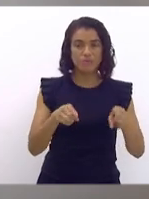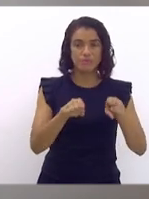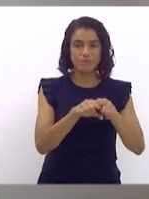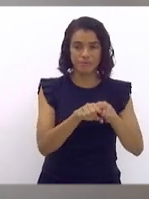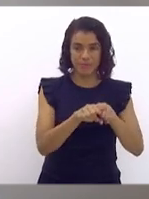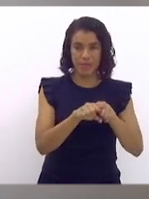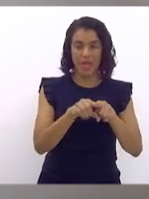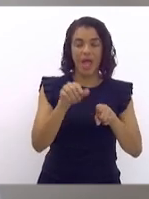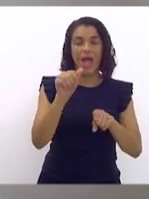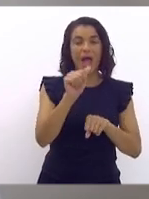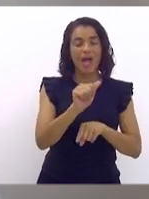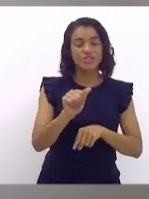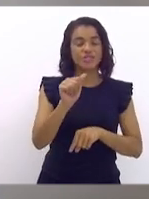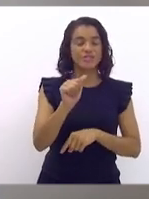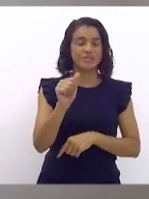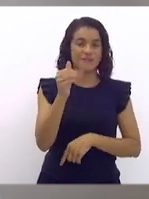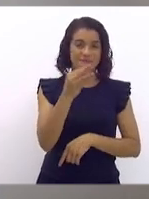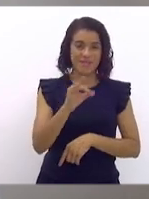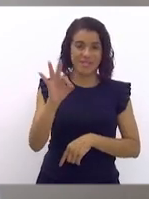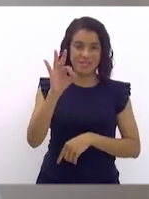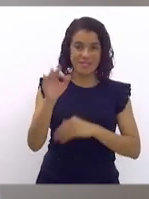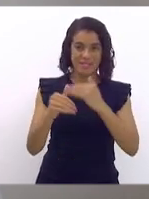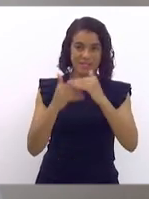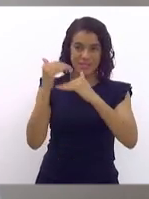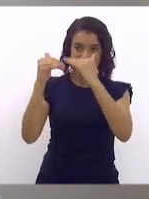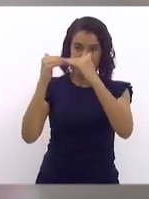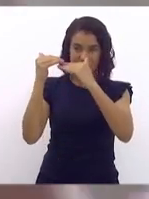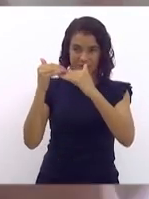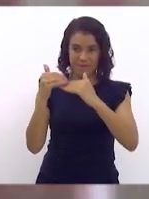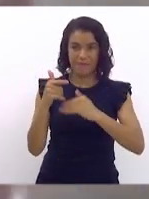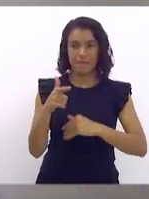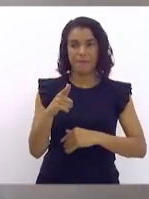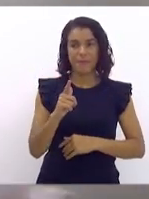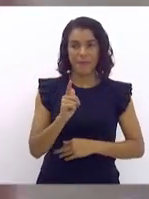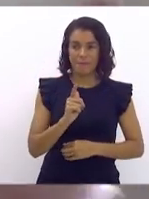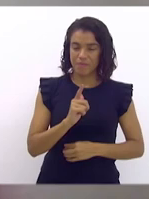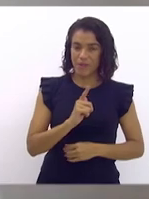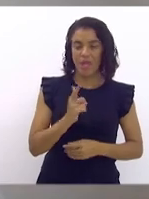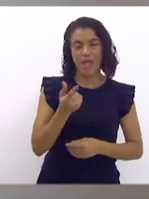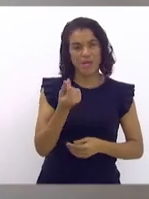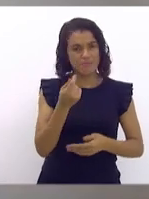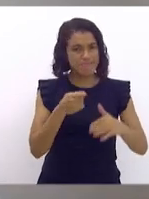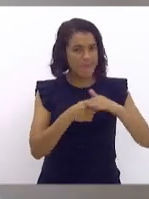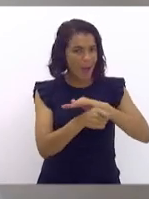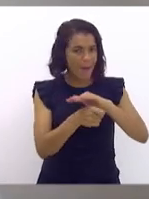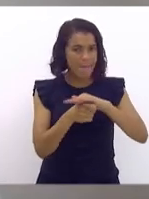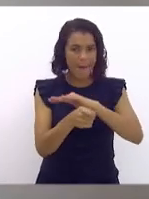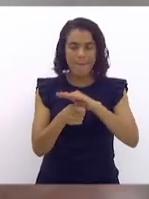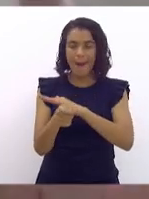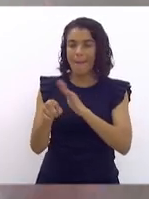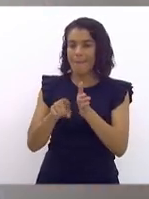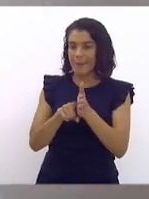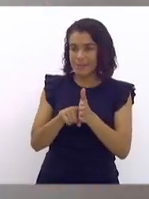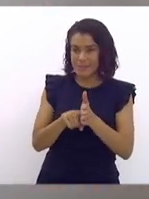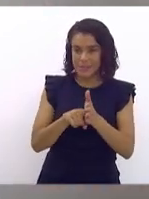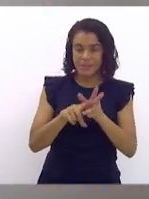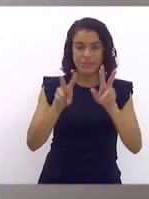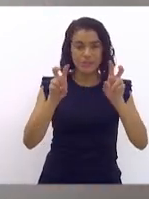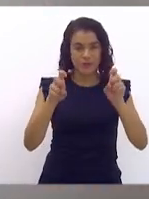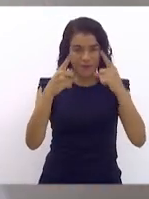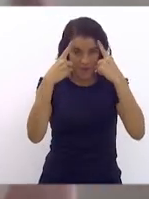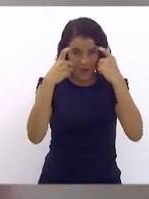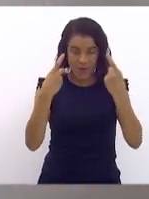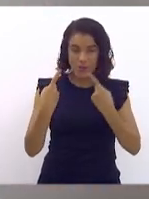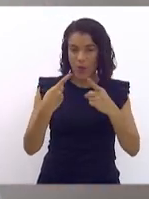com a Agência Francesa de Desenvolvimento, né? E que elas financiam pesquisas no Brasil sobre violência